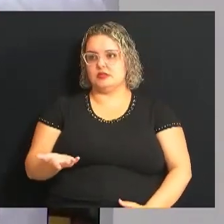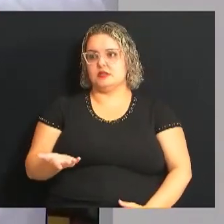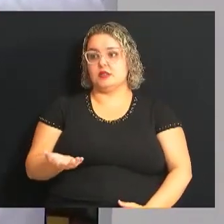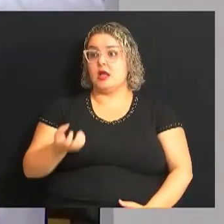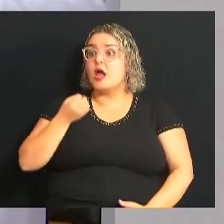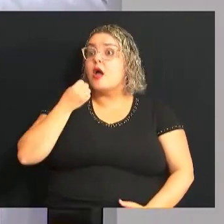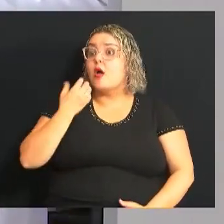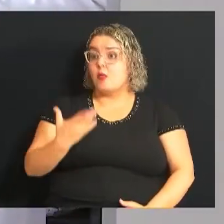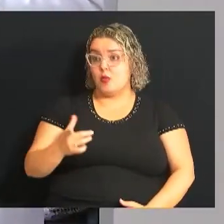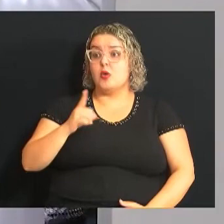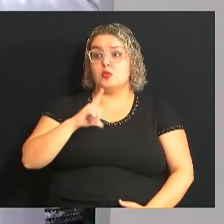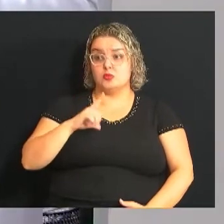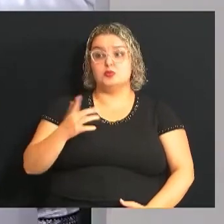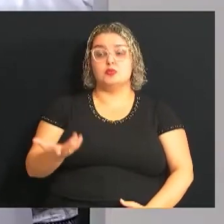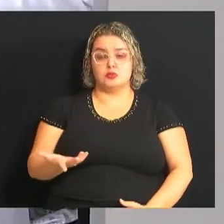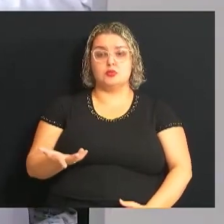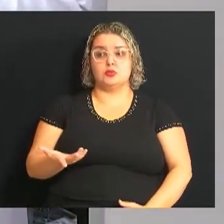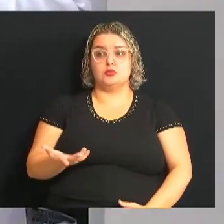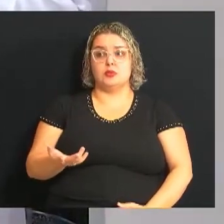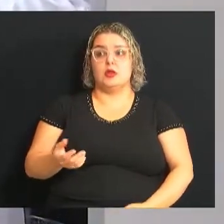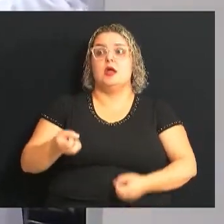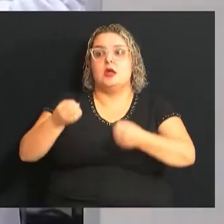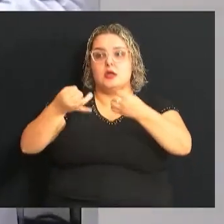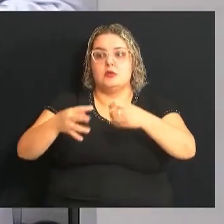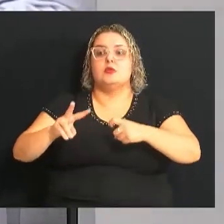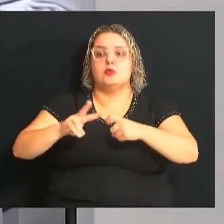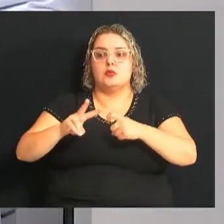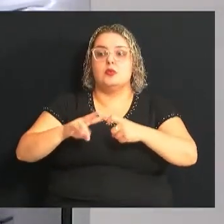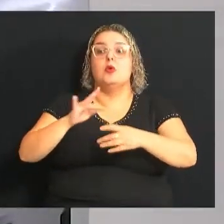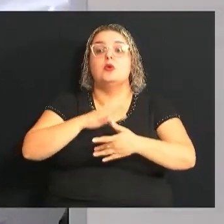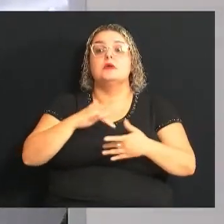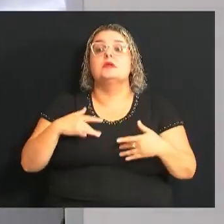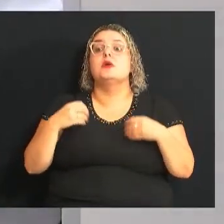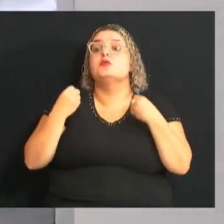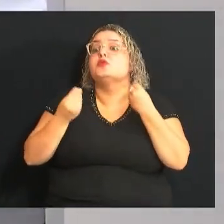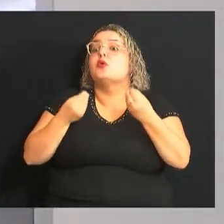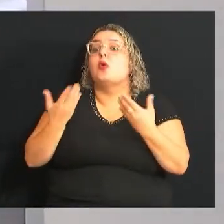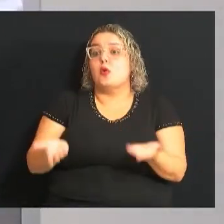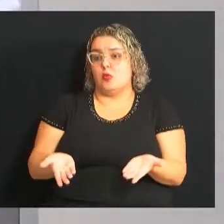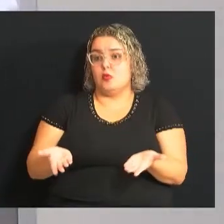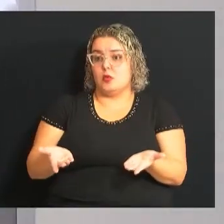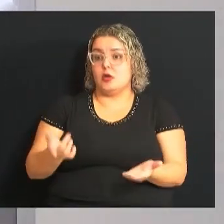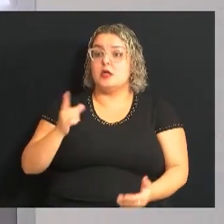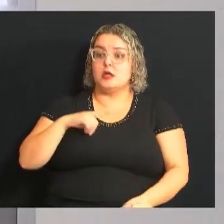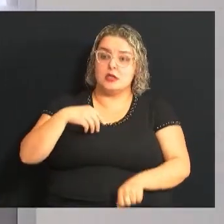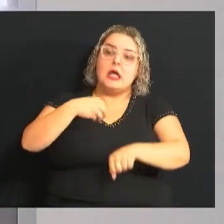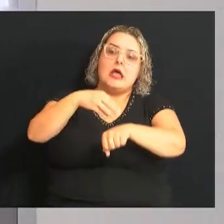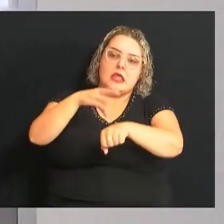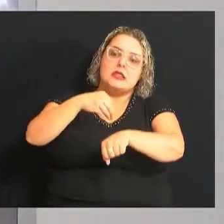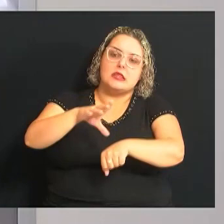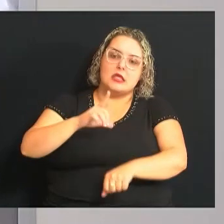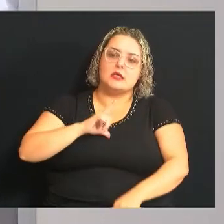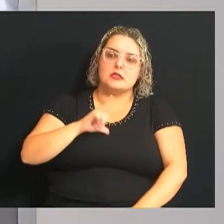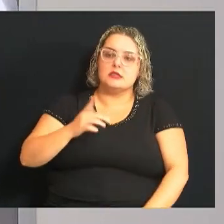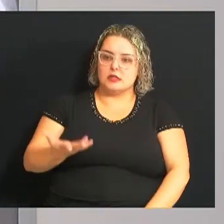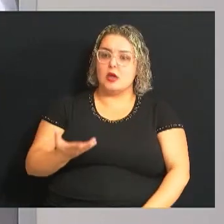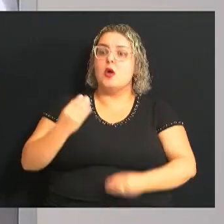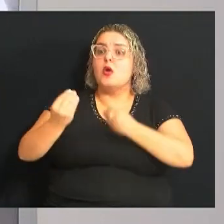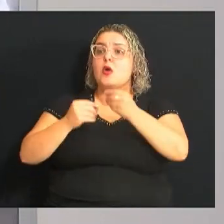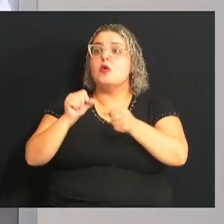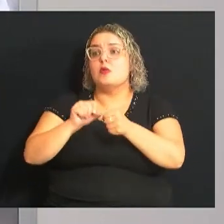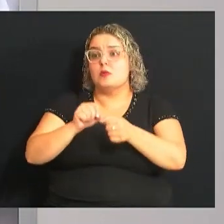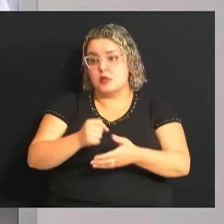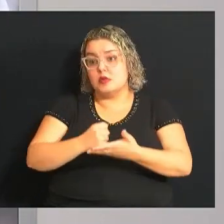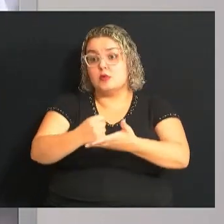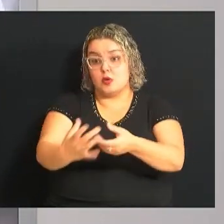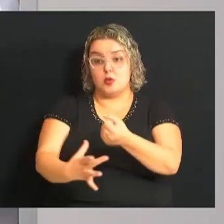ter algumas orientações do veterinário, ver o real estado de saúde do animal, né? E tem algumas indicações de como fazer esse transporte com